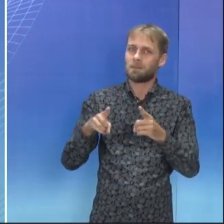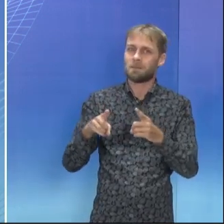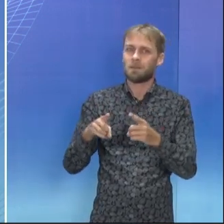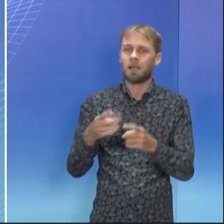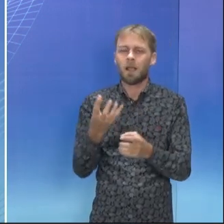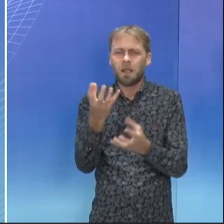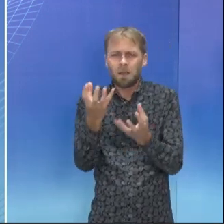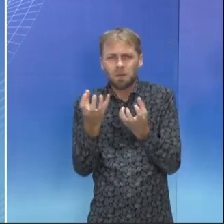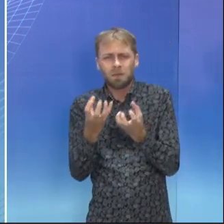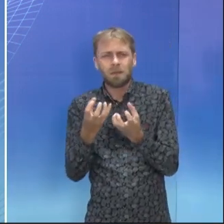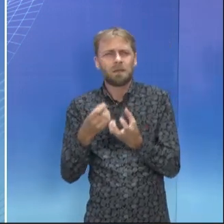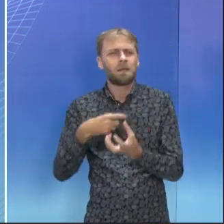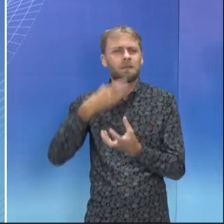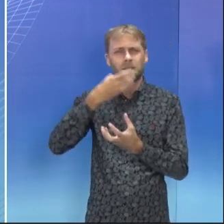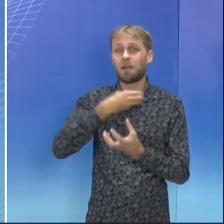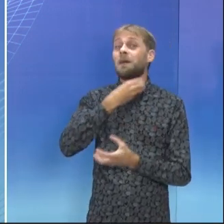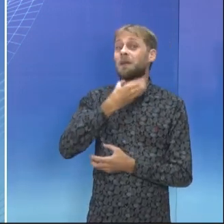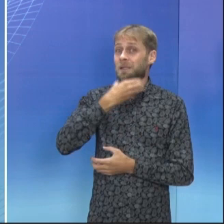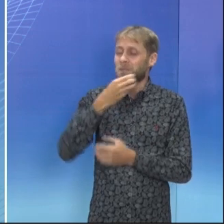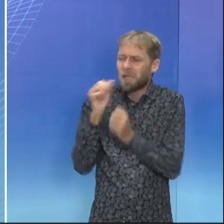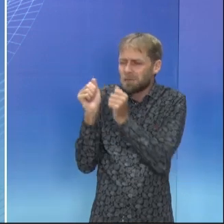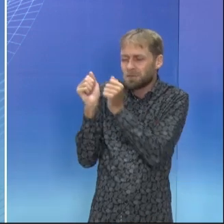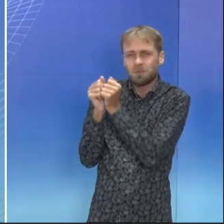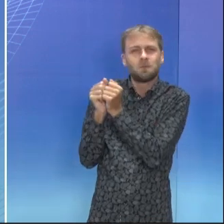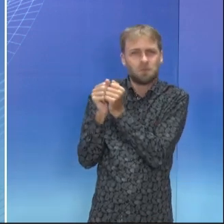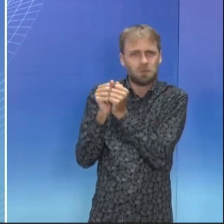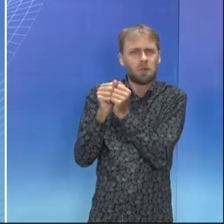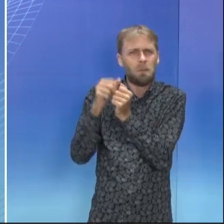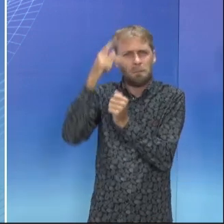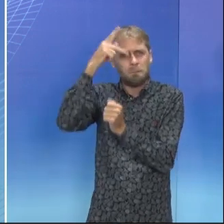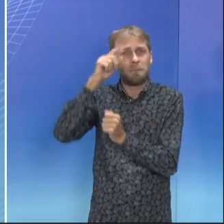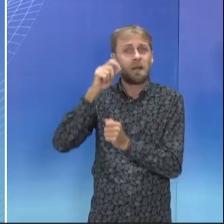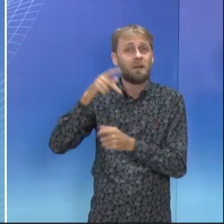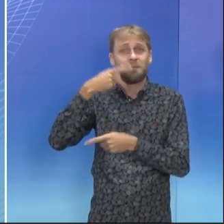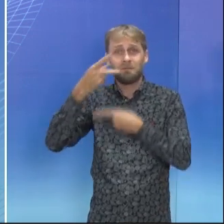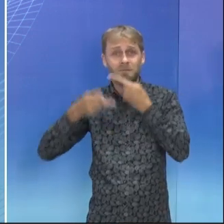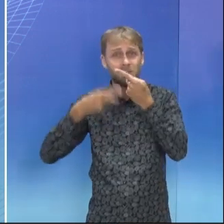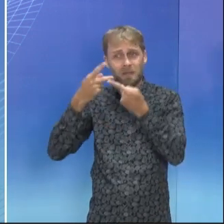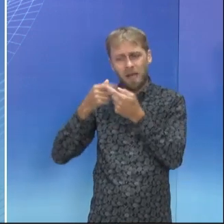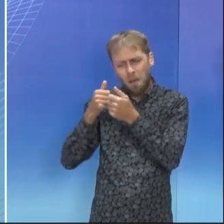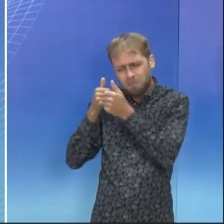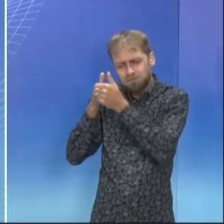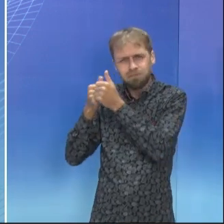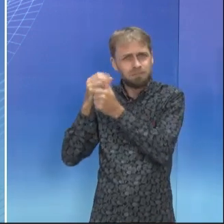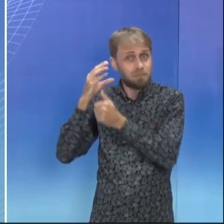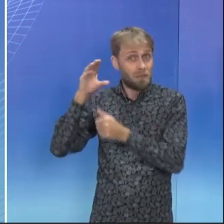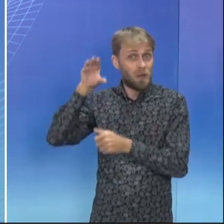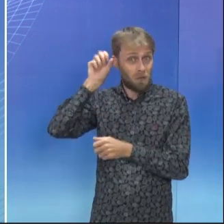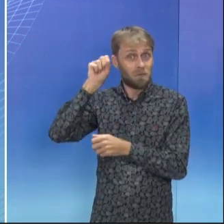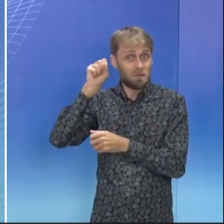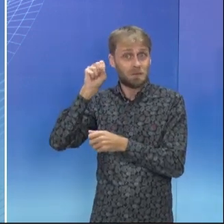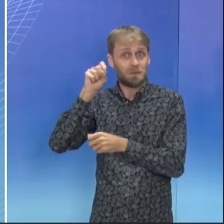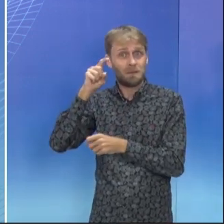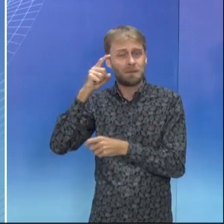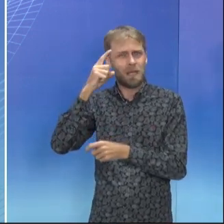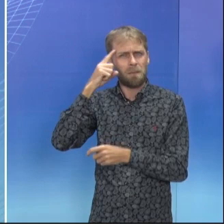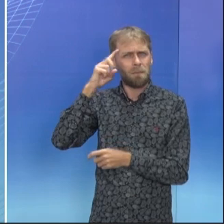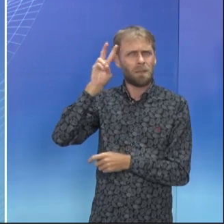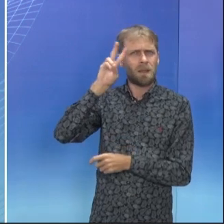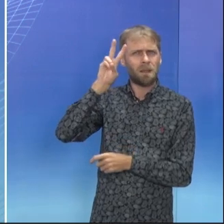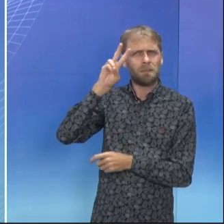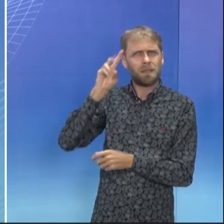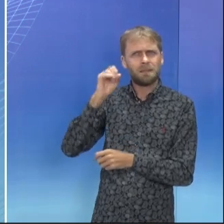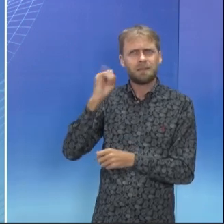despacito. Quiero respirar tu cuello despacito, para que te diga cosas al oído, para que recuerdes si no